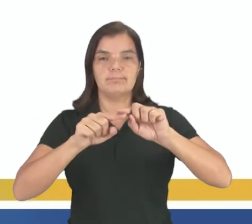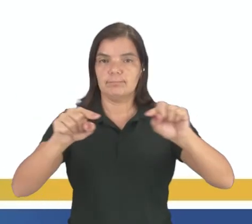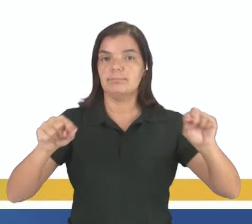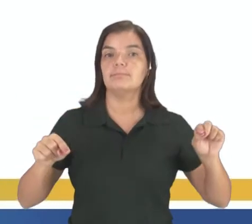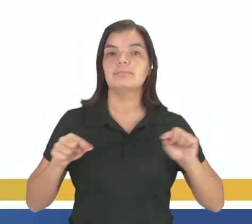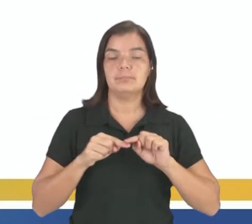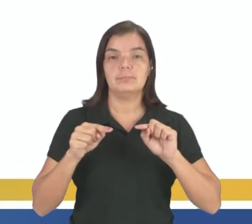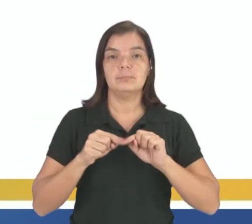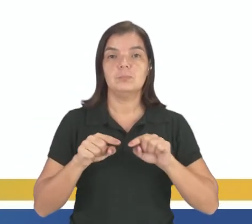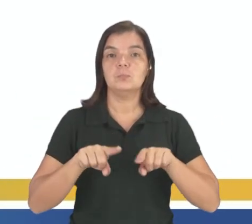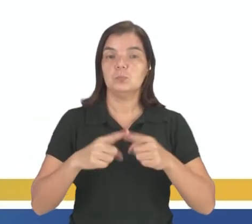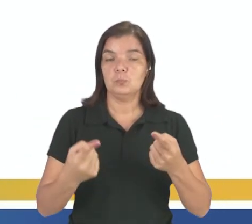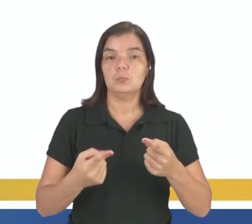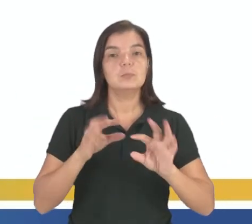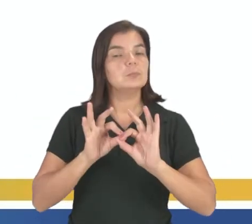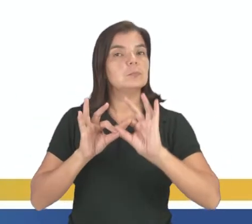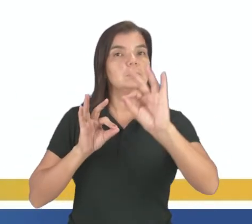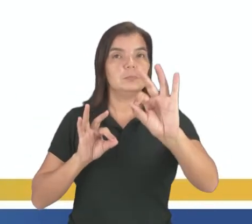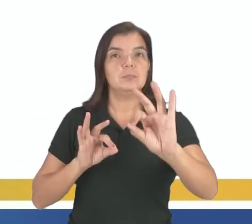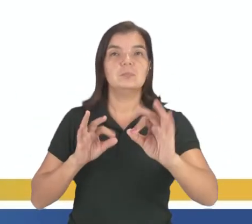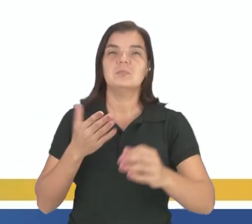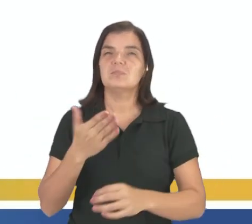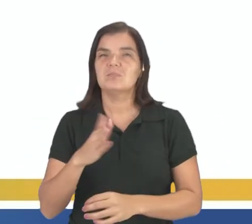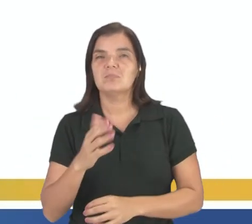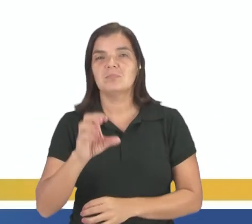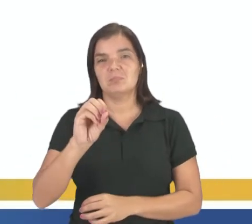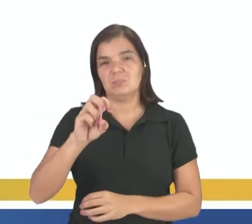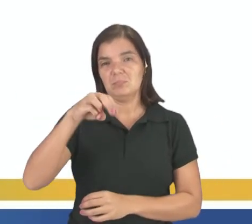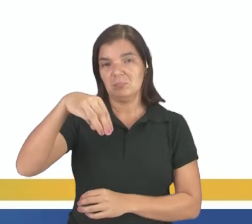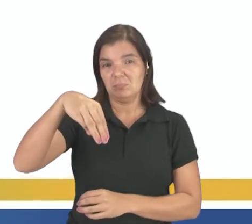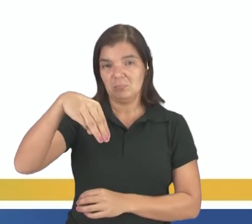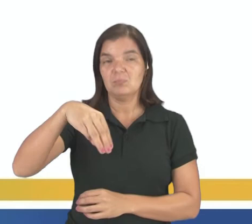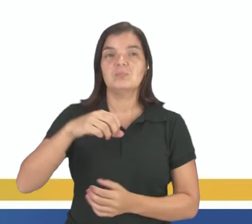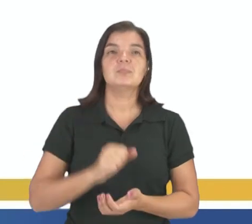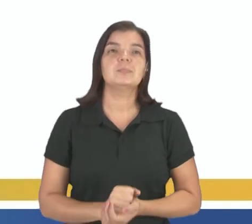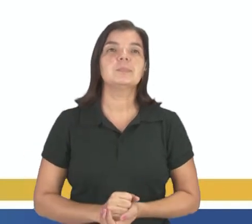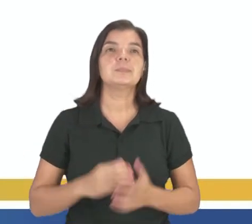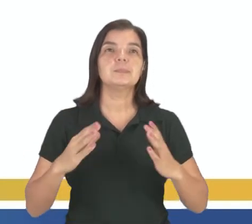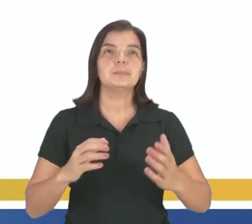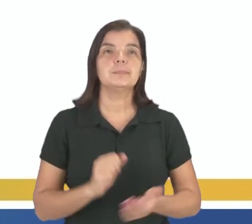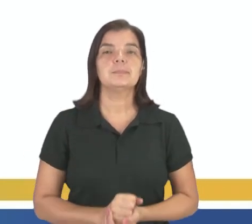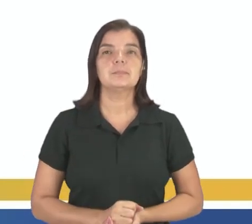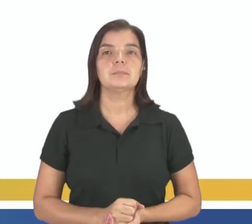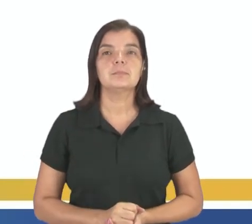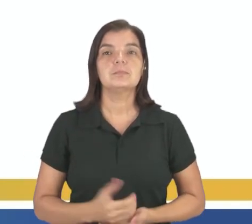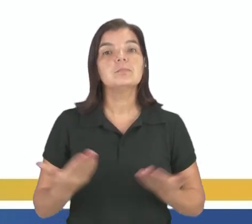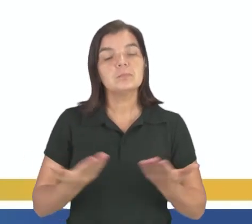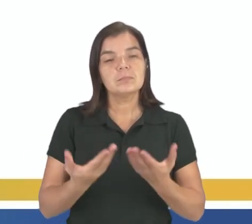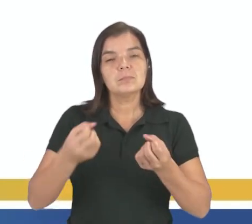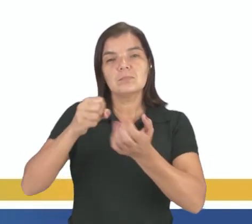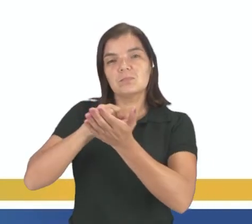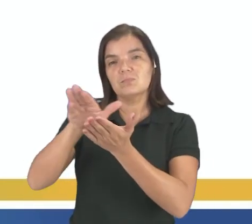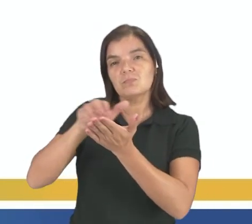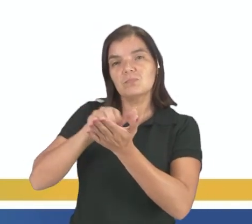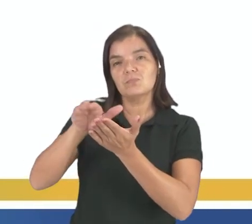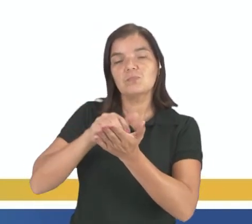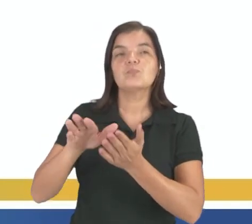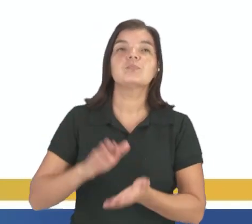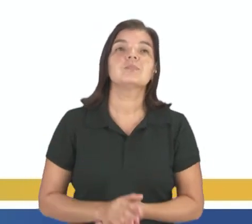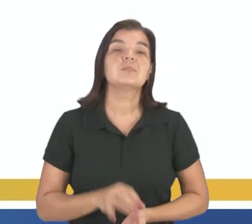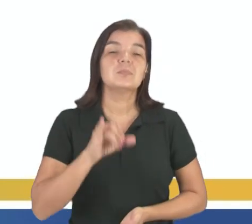dentro da sua área penal e uma com a distância mínima de 5 metros da Bola vão falar das expulsões